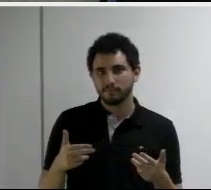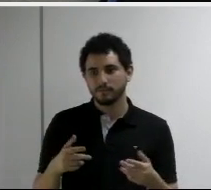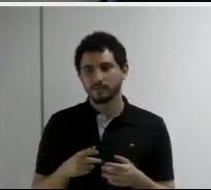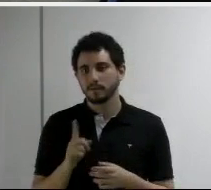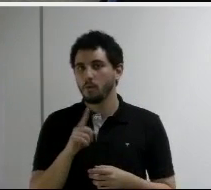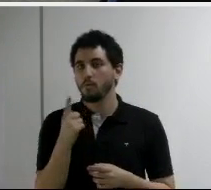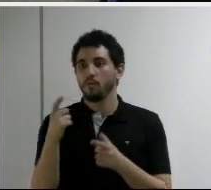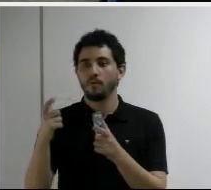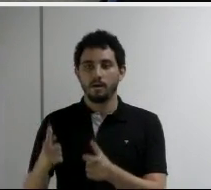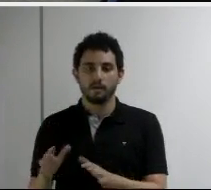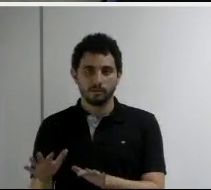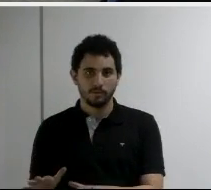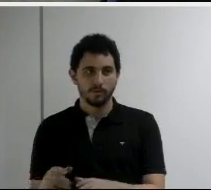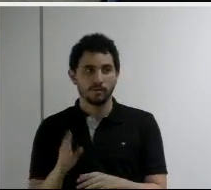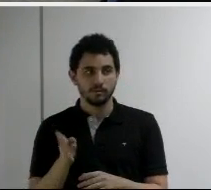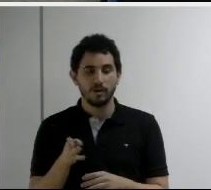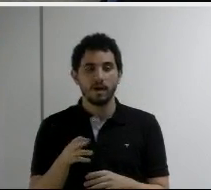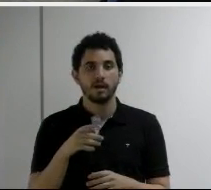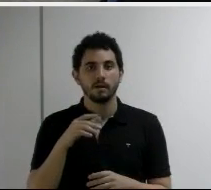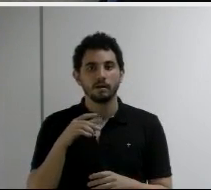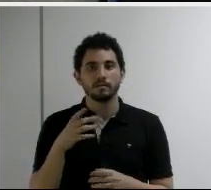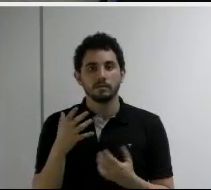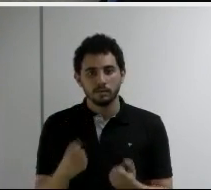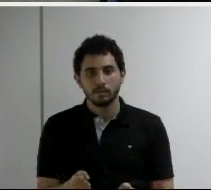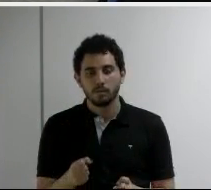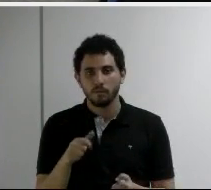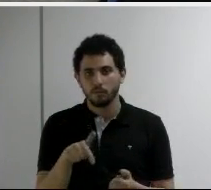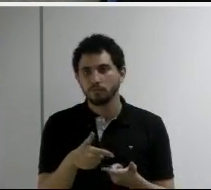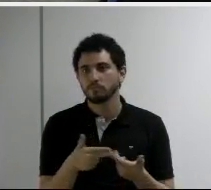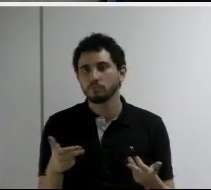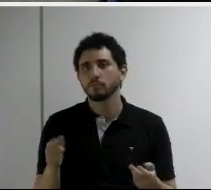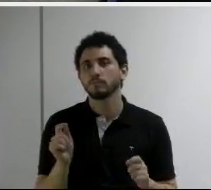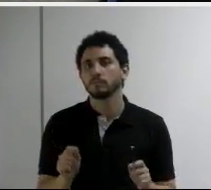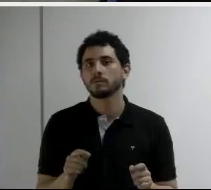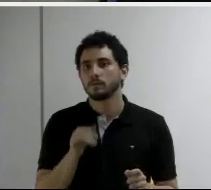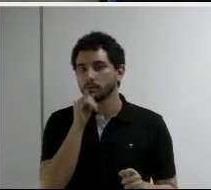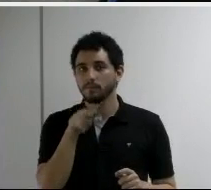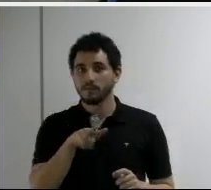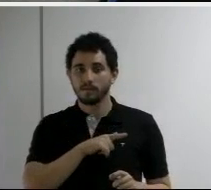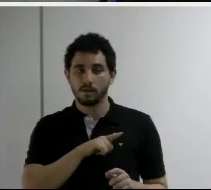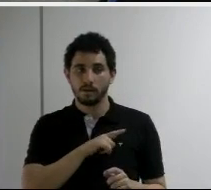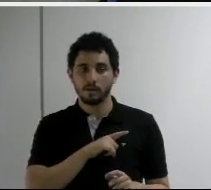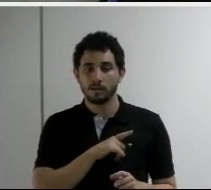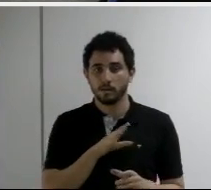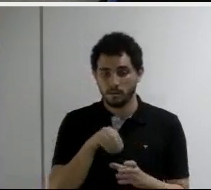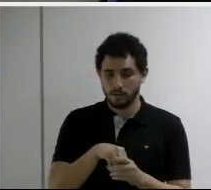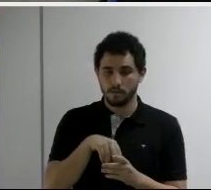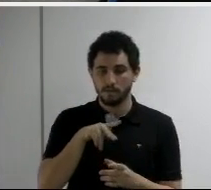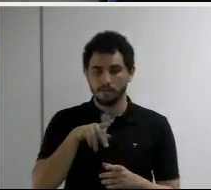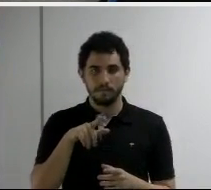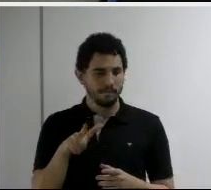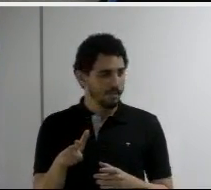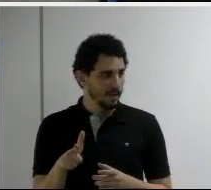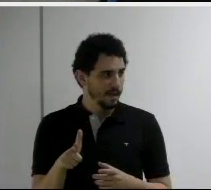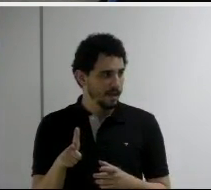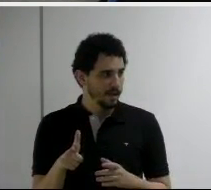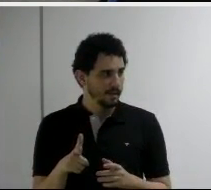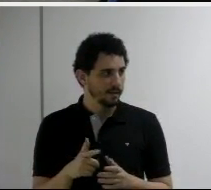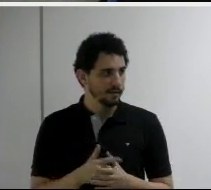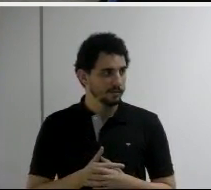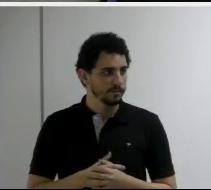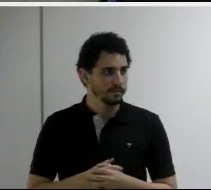só. Foi levado em consideração essa questão de você ter uma disposição no PL de proteção de dados pessoais e